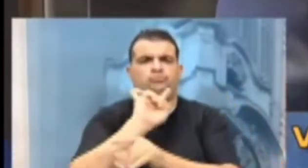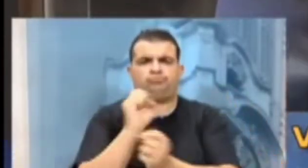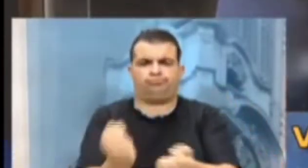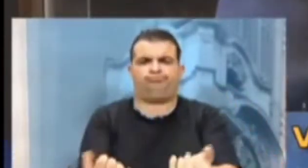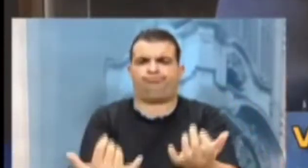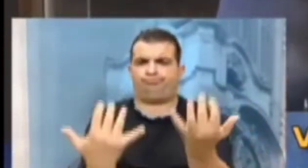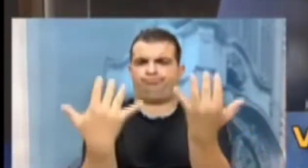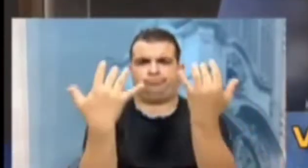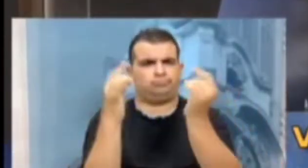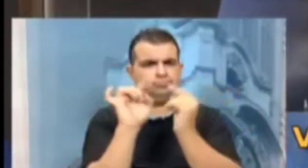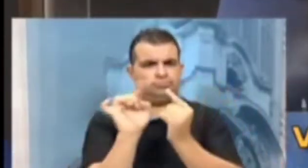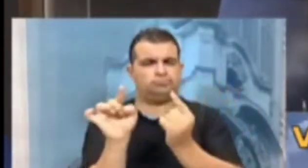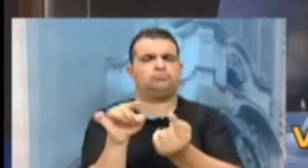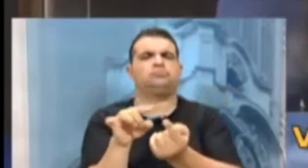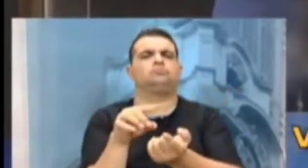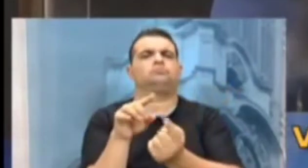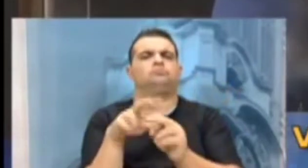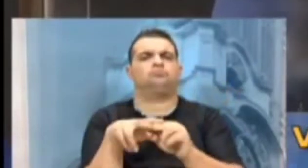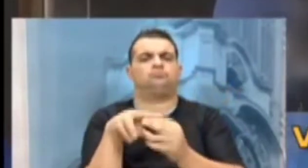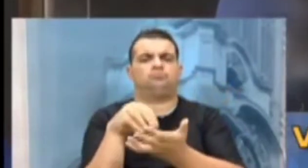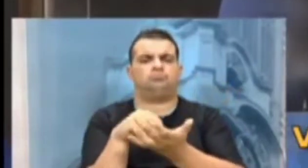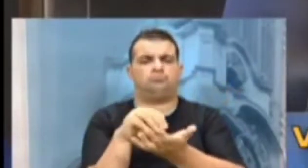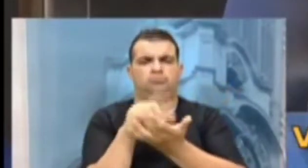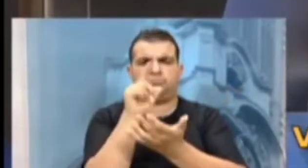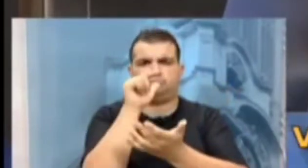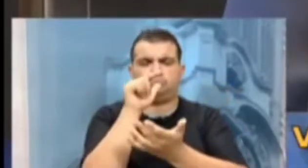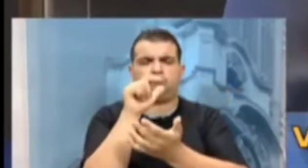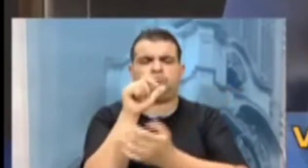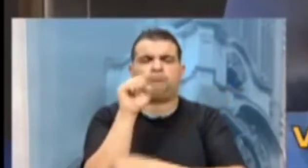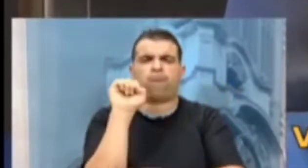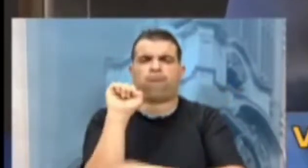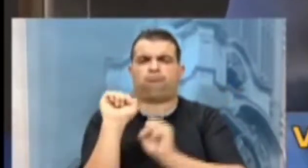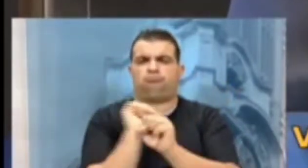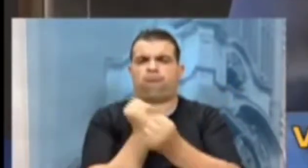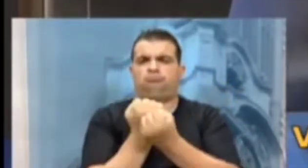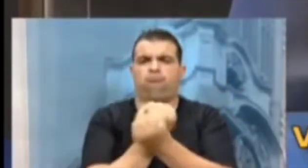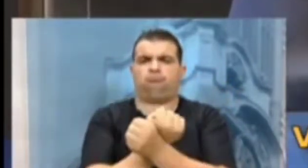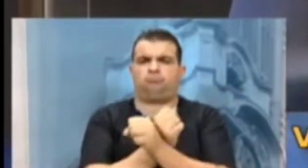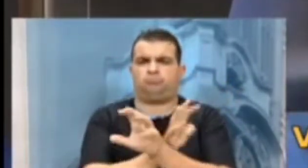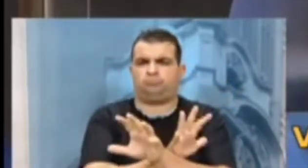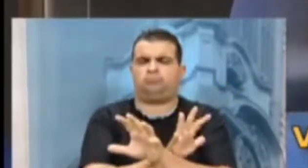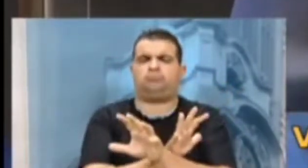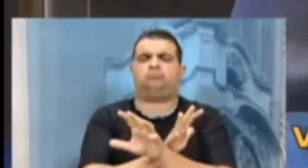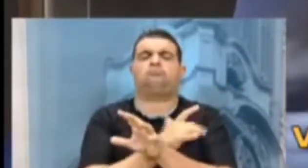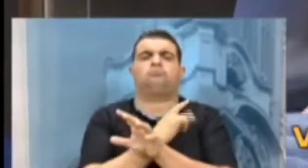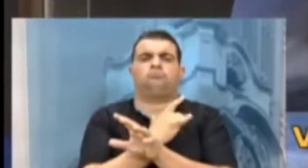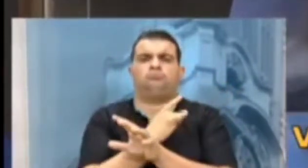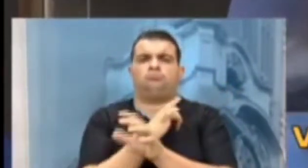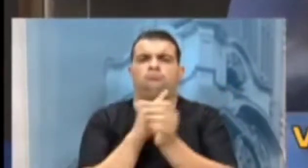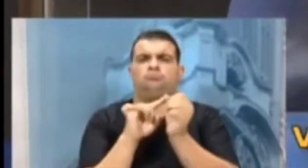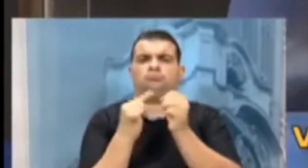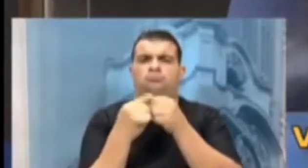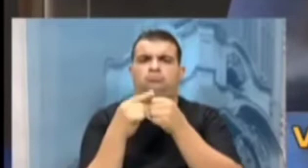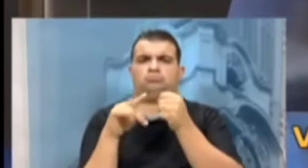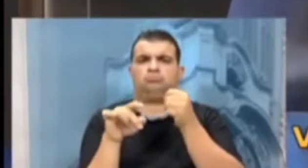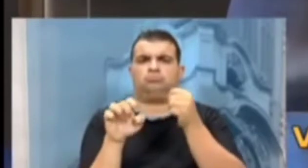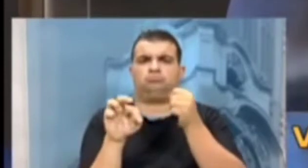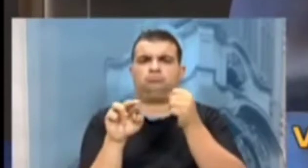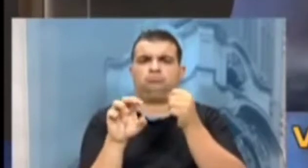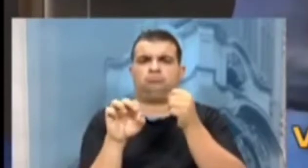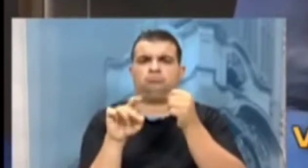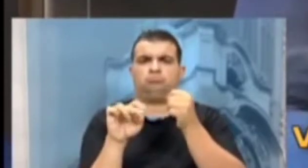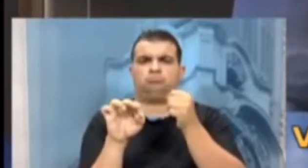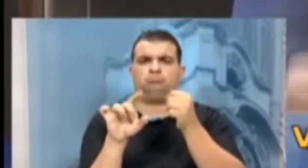seca nós temos em Petrópolis no Rio de Janeiro uma tragédia e há muito tempo